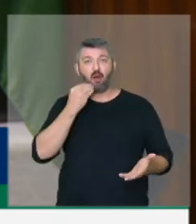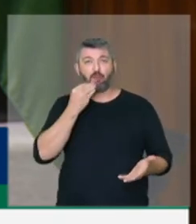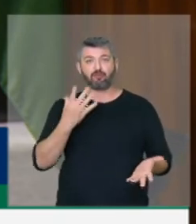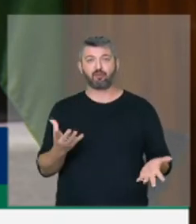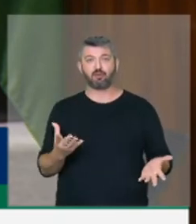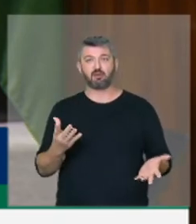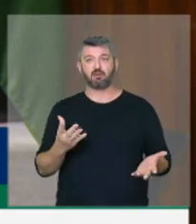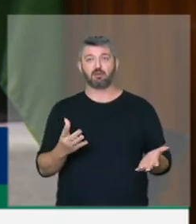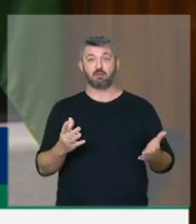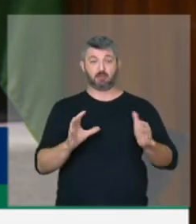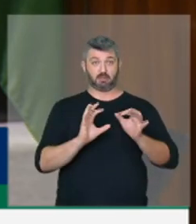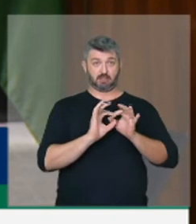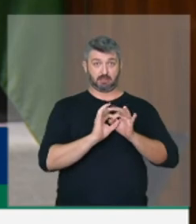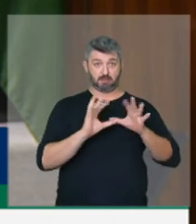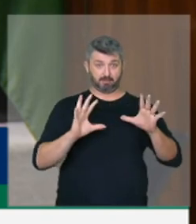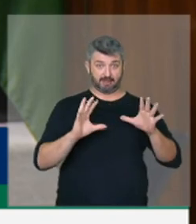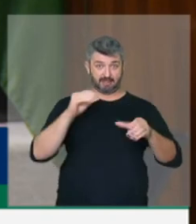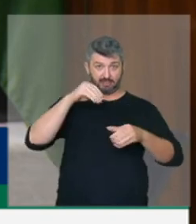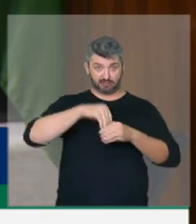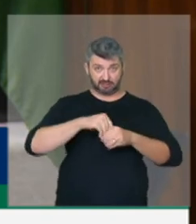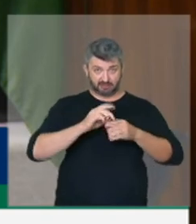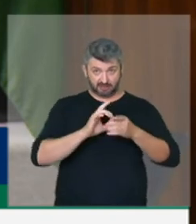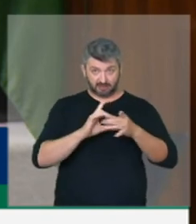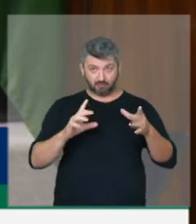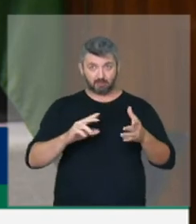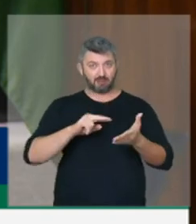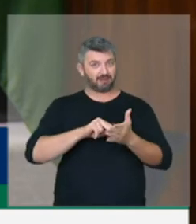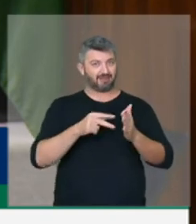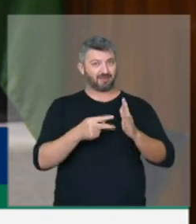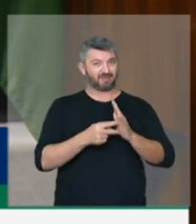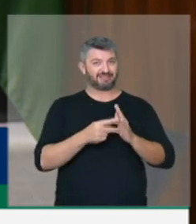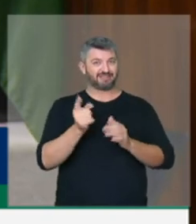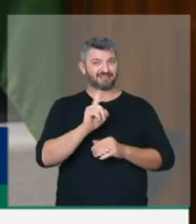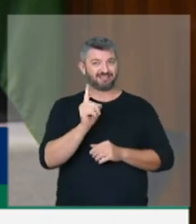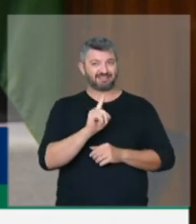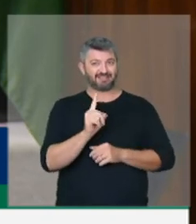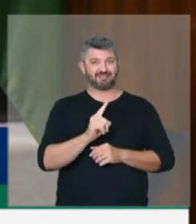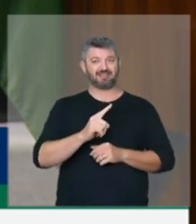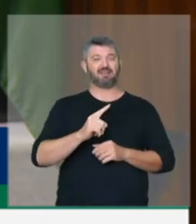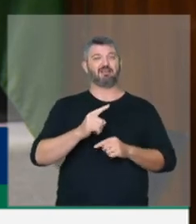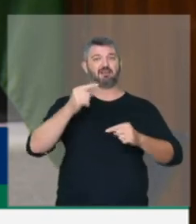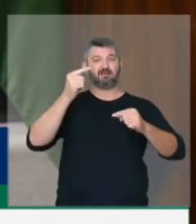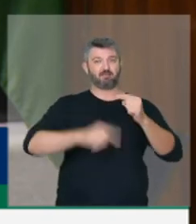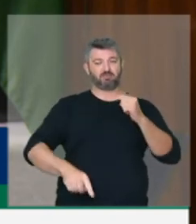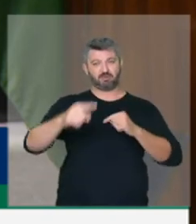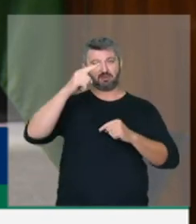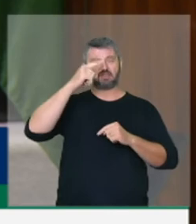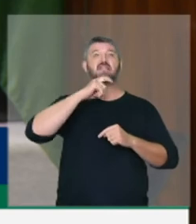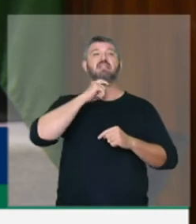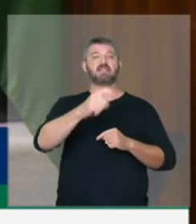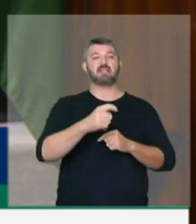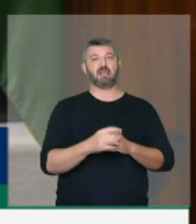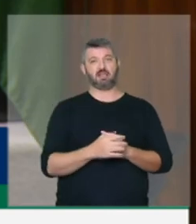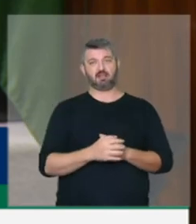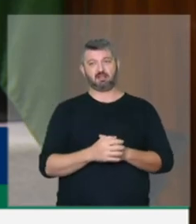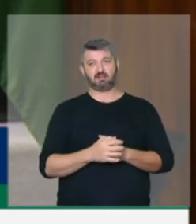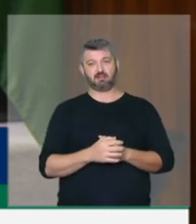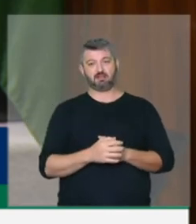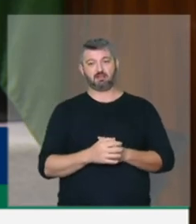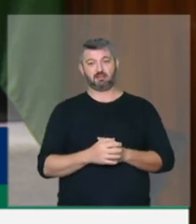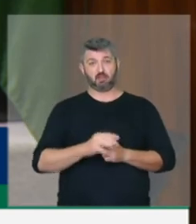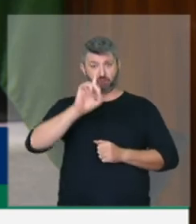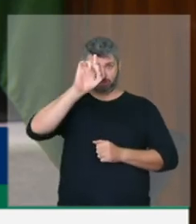que liberdades democráticas não podem ser violadas por ninguém. Direito